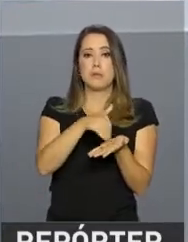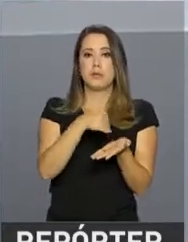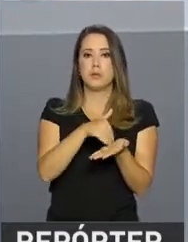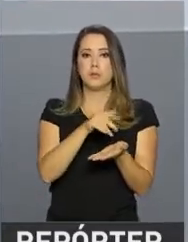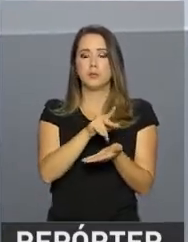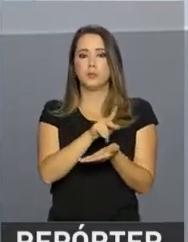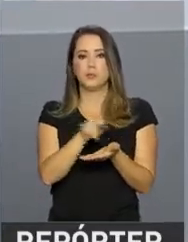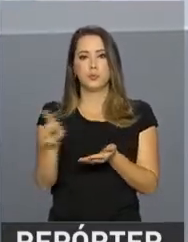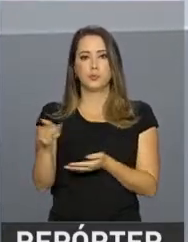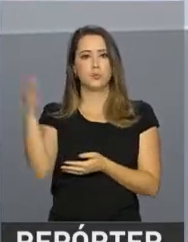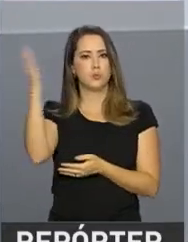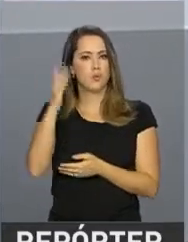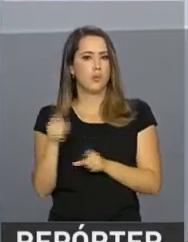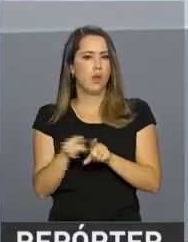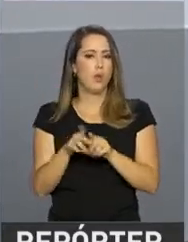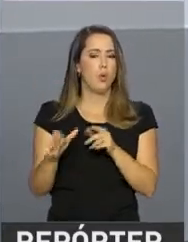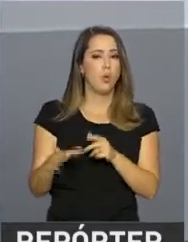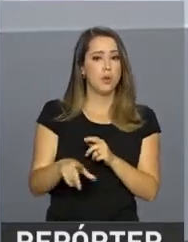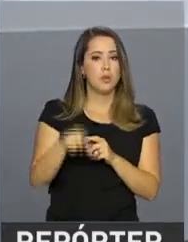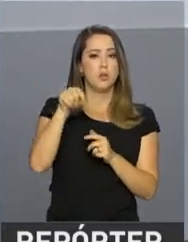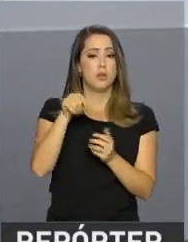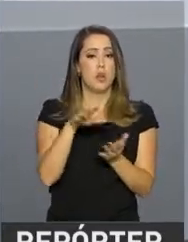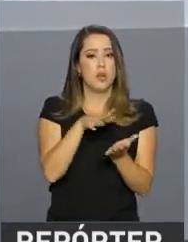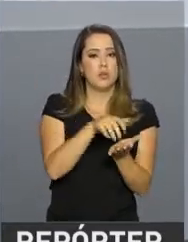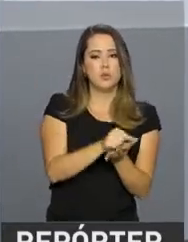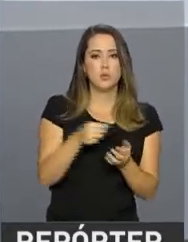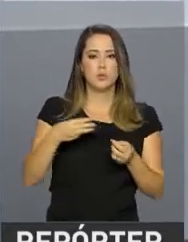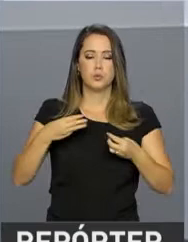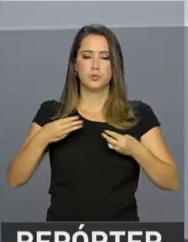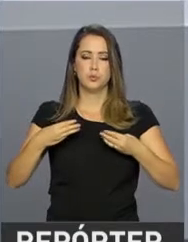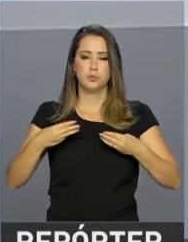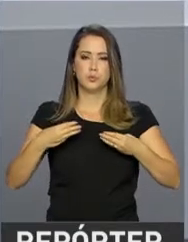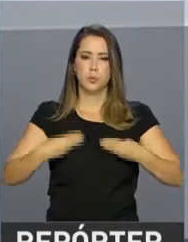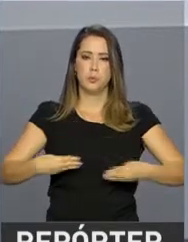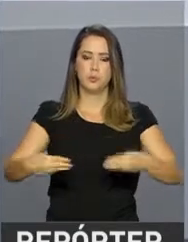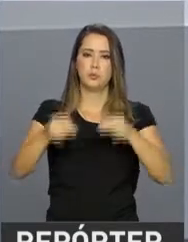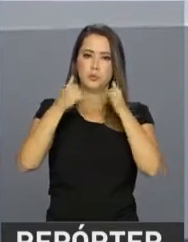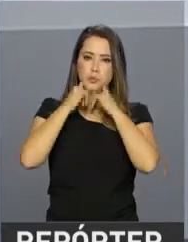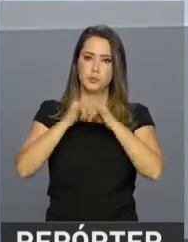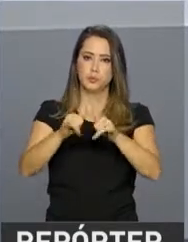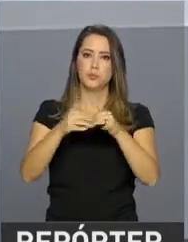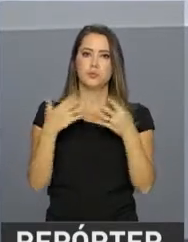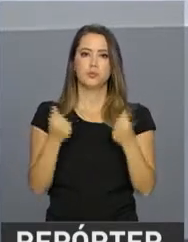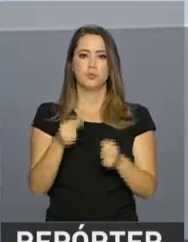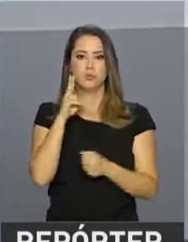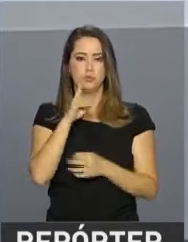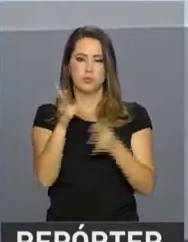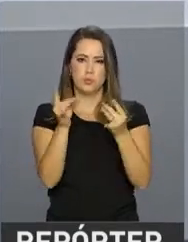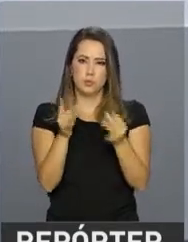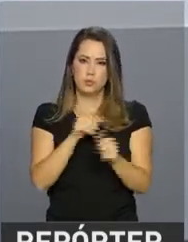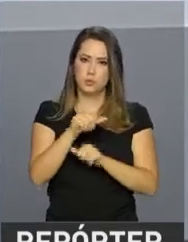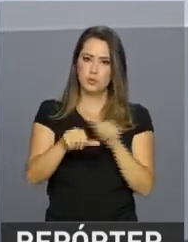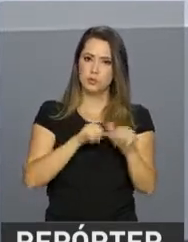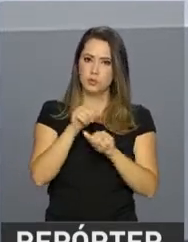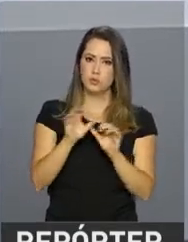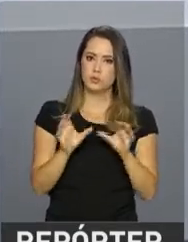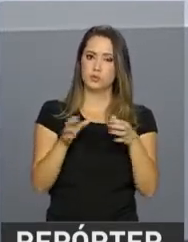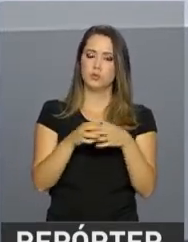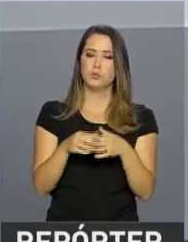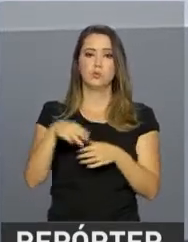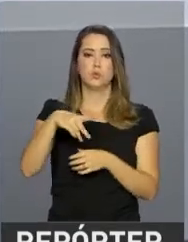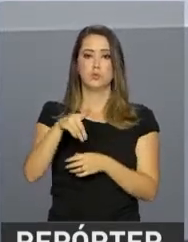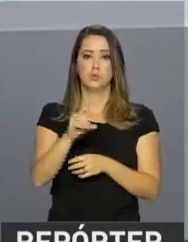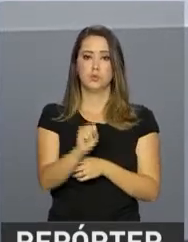da presidência para ser o titular do ministério de minas e energia confira as principais mudanças também nas pastas da área